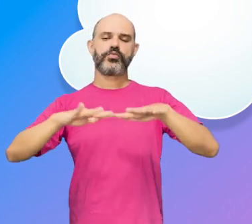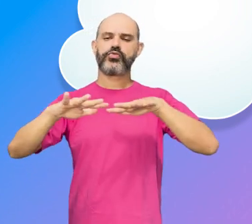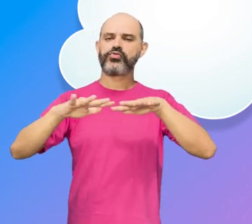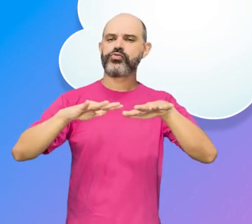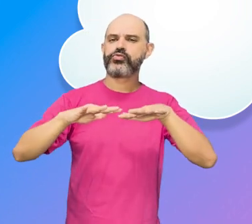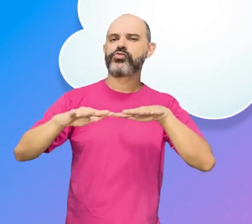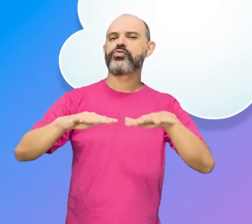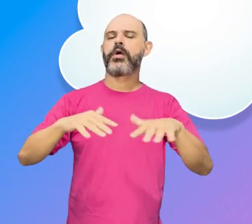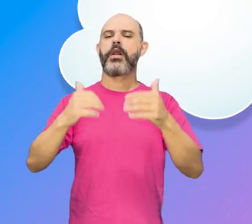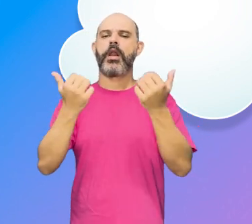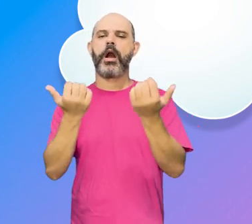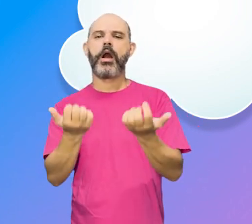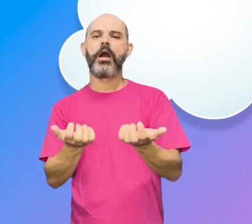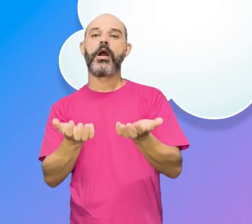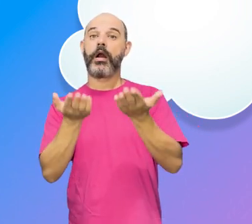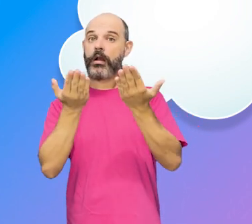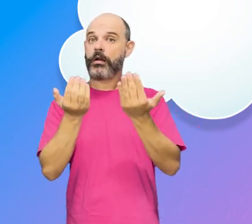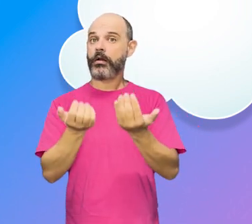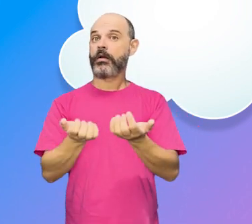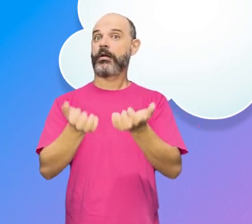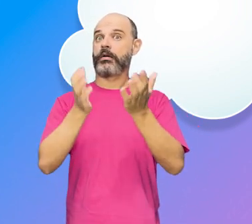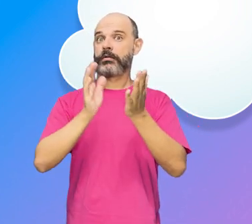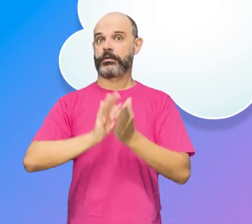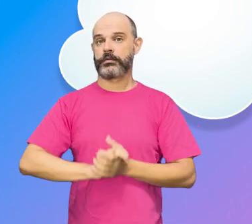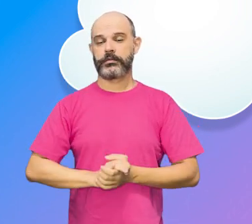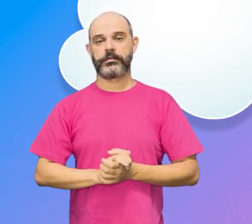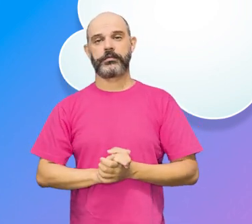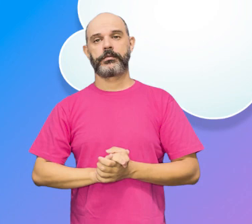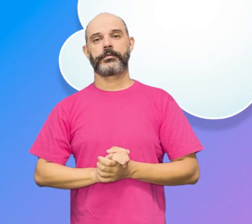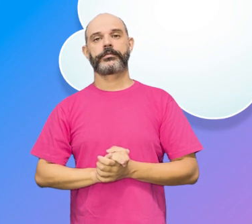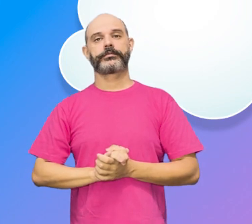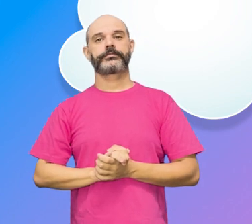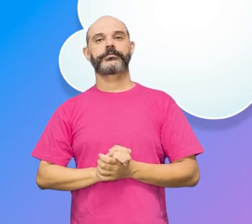calma, movimentos mais leves.